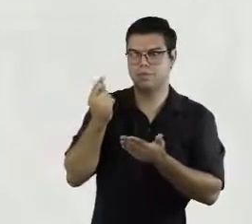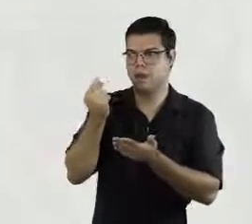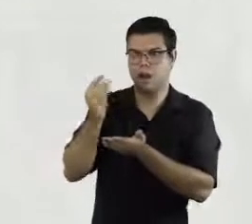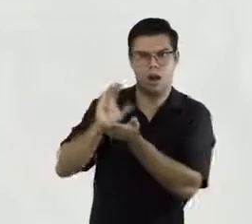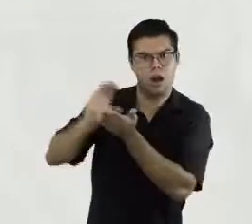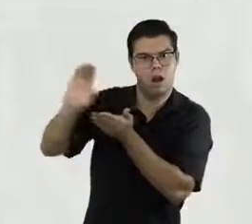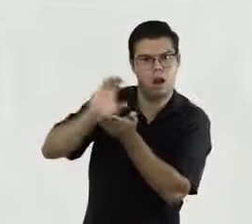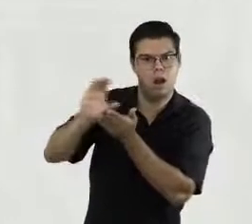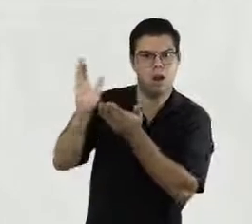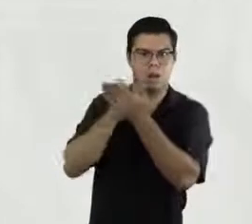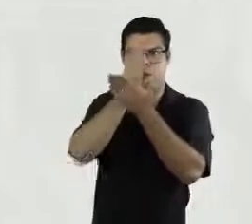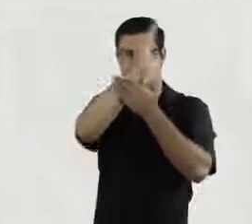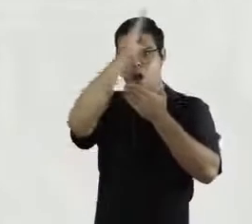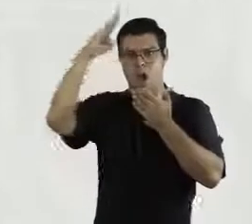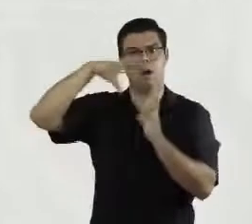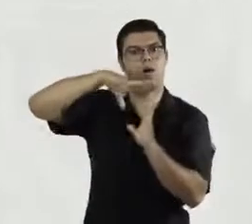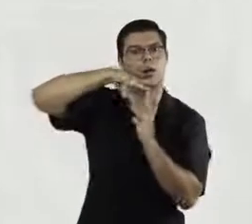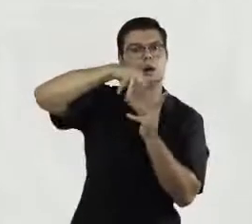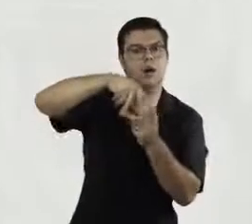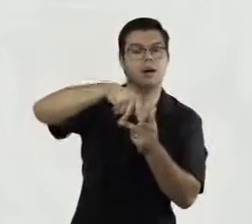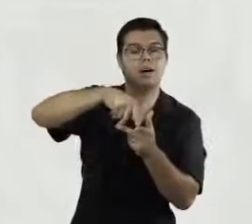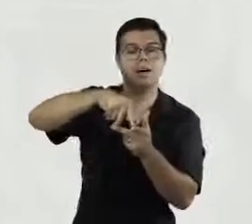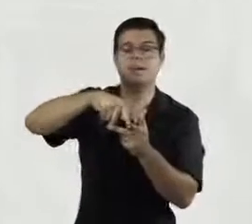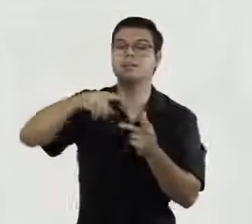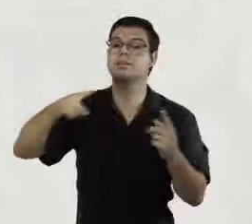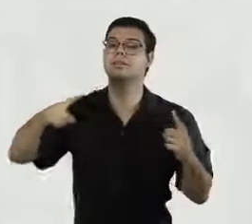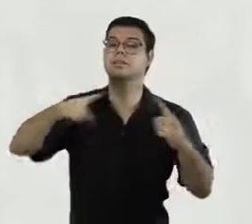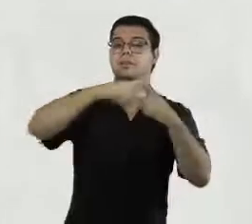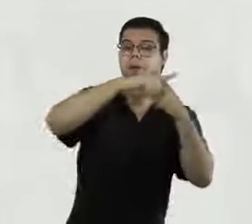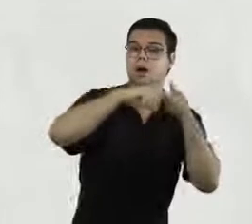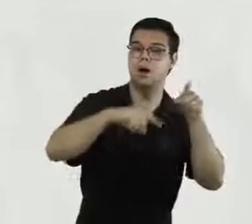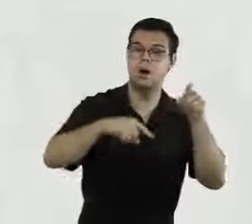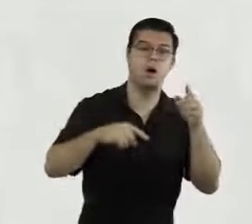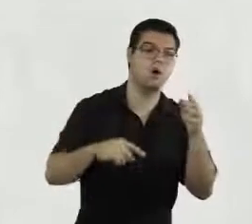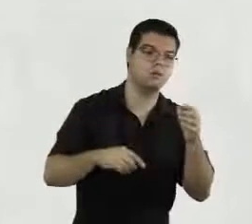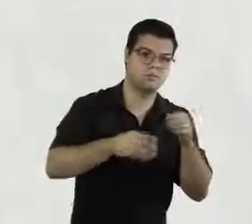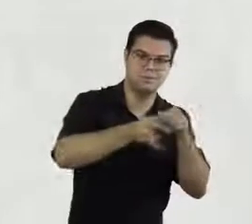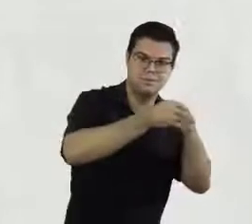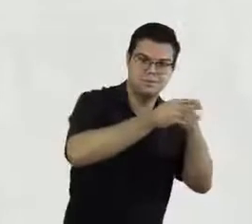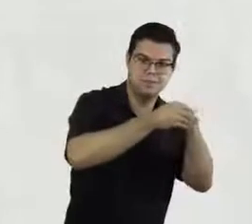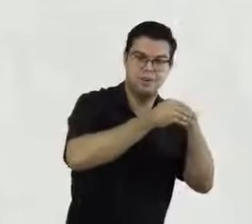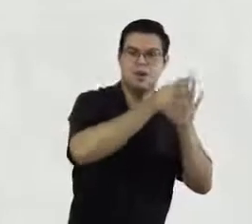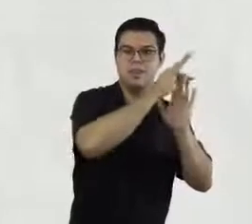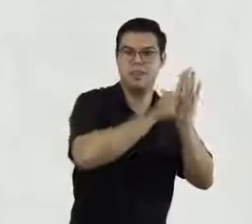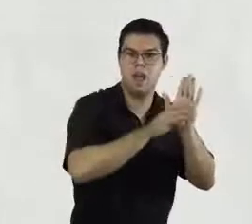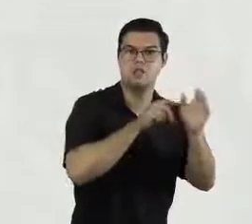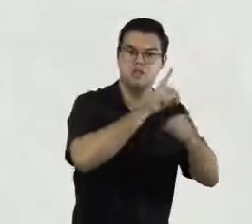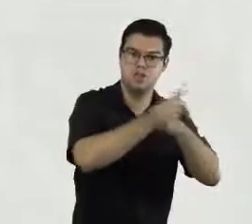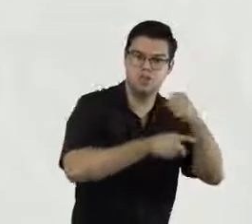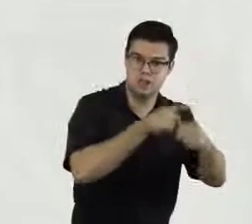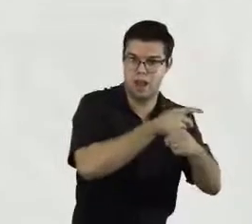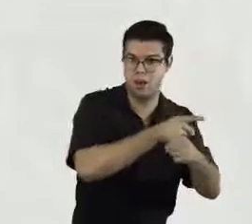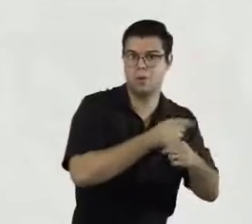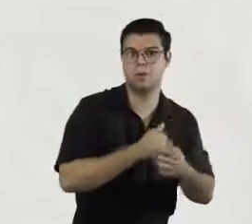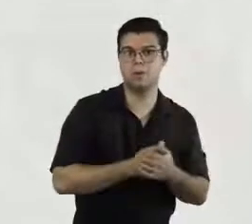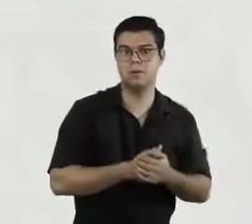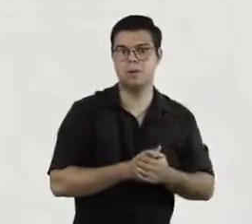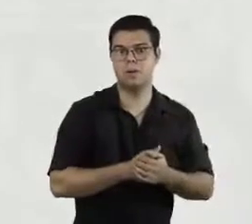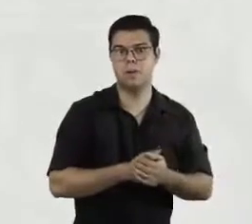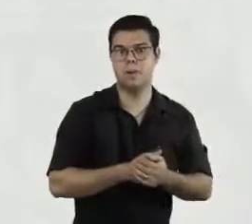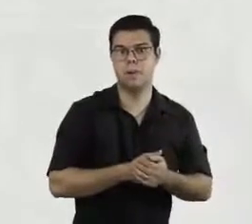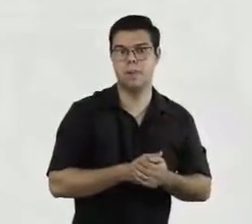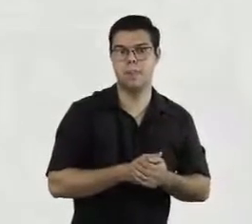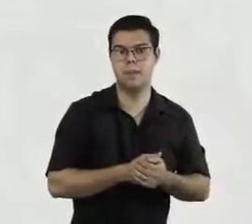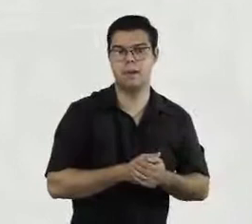em nível global versus o crescimento exponencial do texto digital, que avança